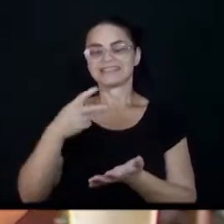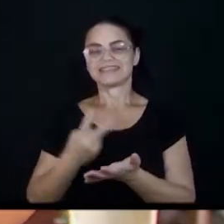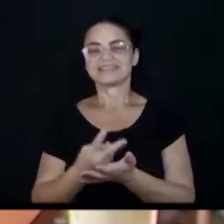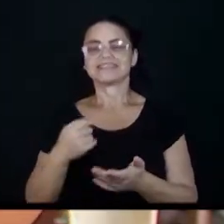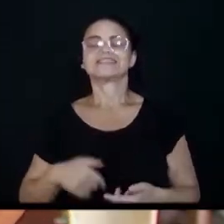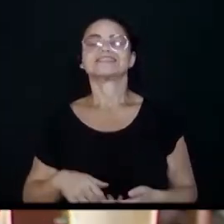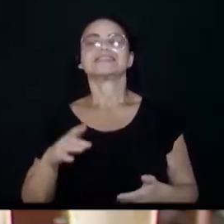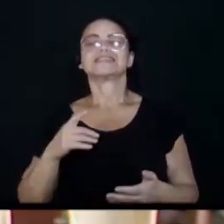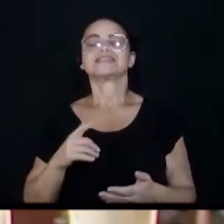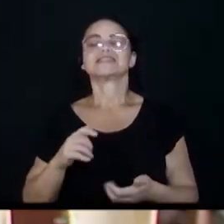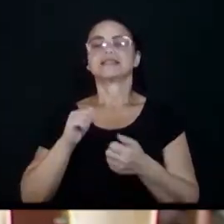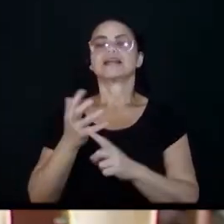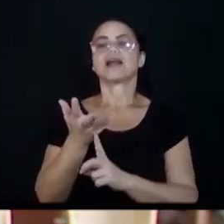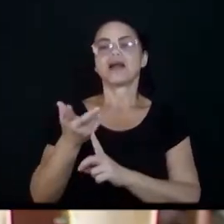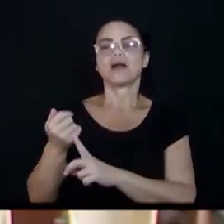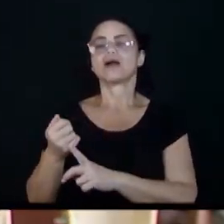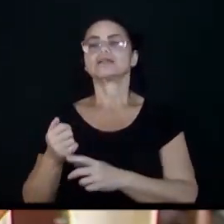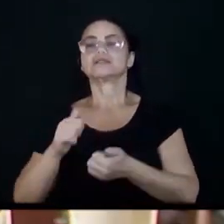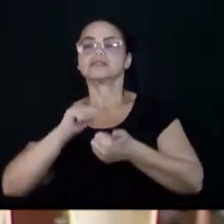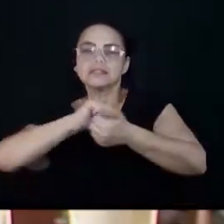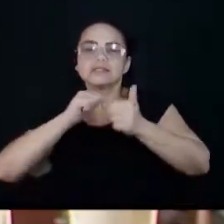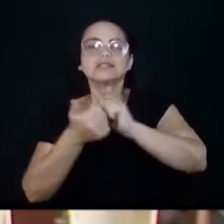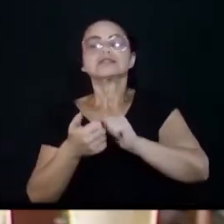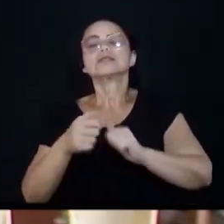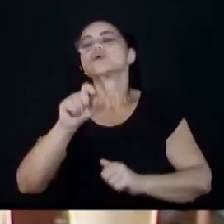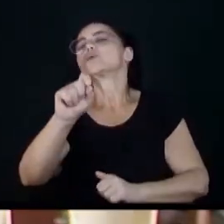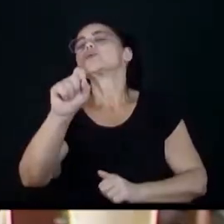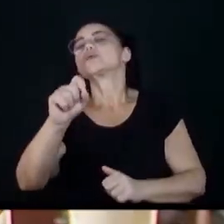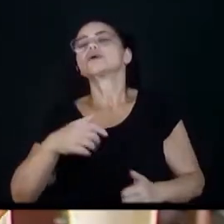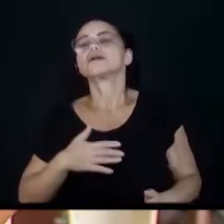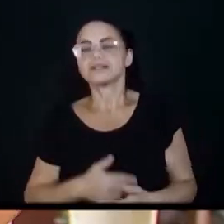artes, esporte, o que você acha?